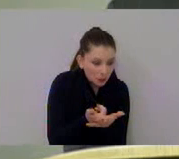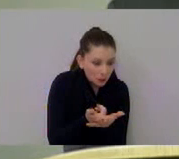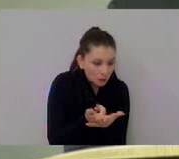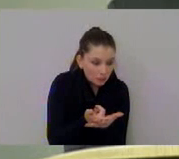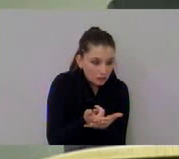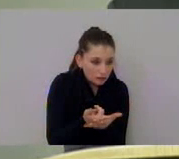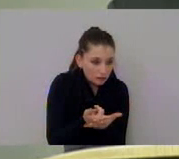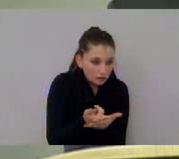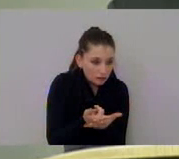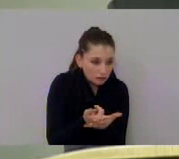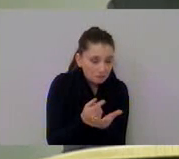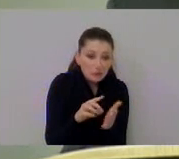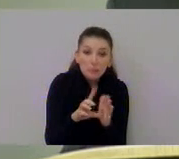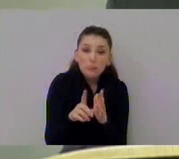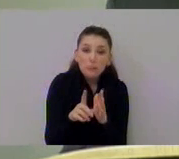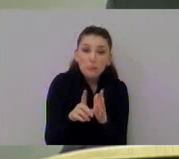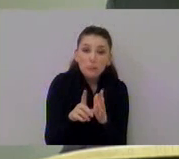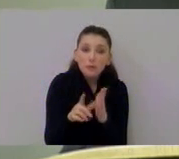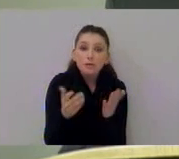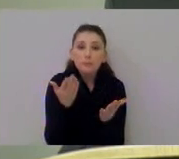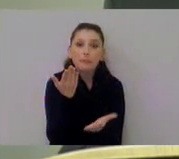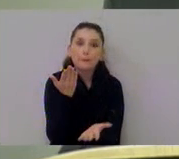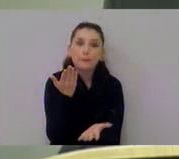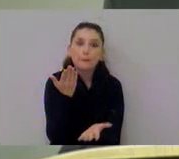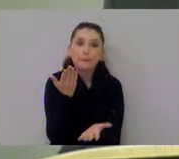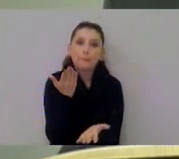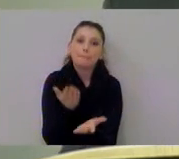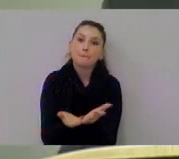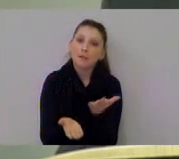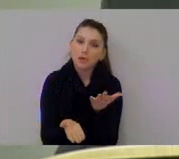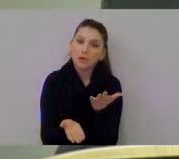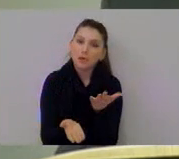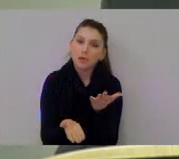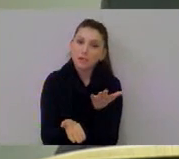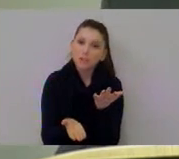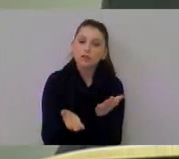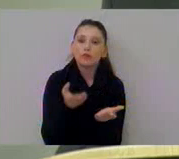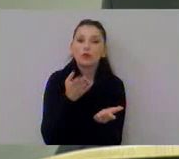nada. Então, não adianta nós